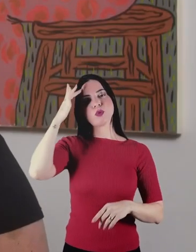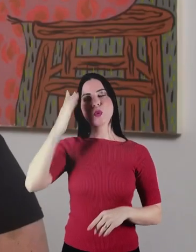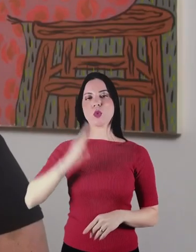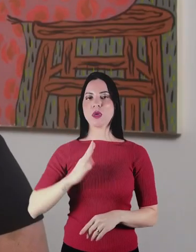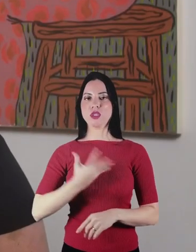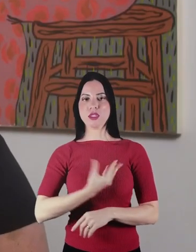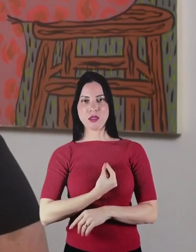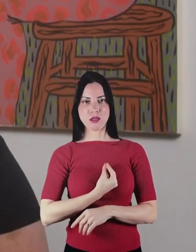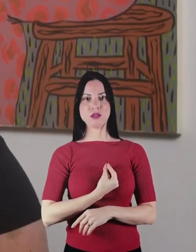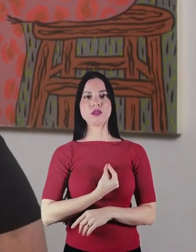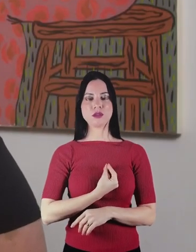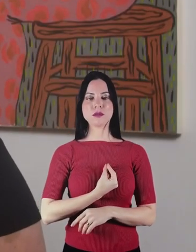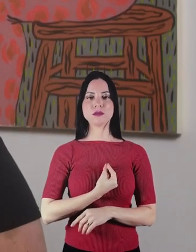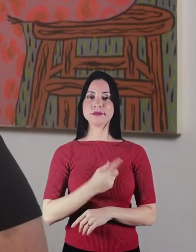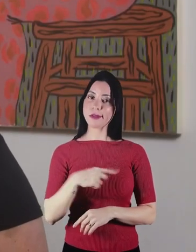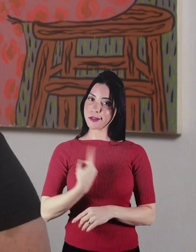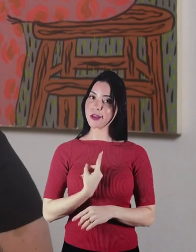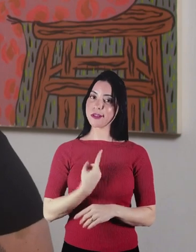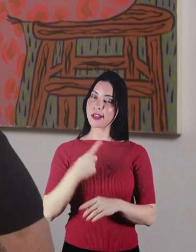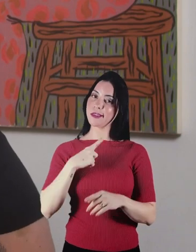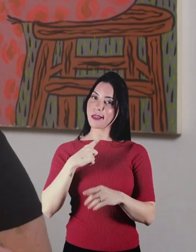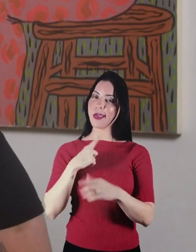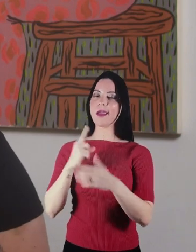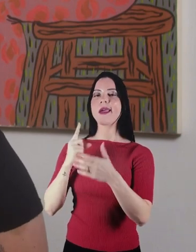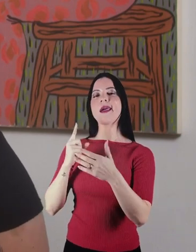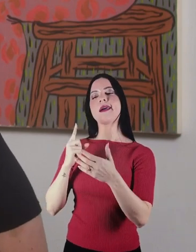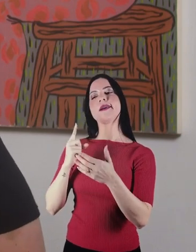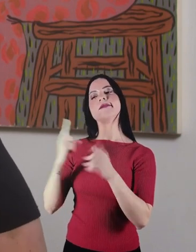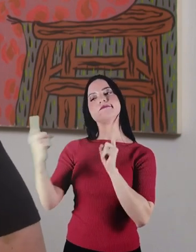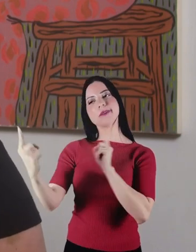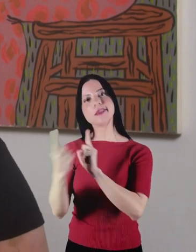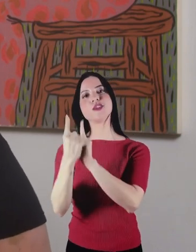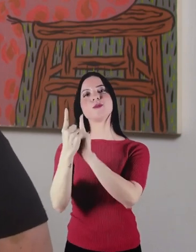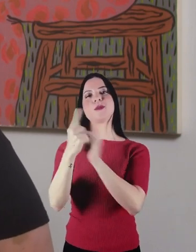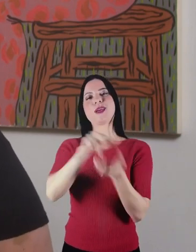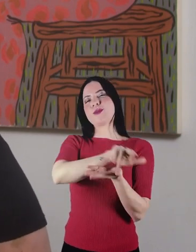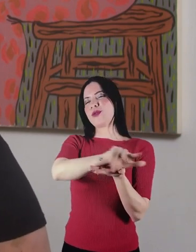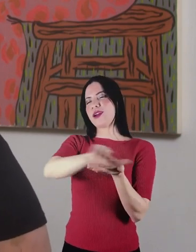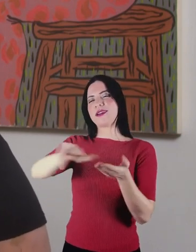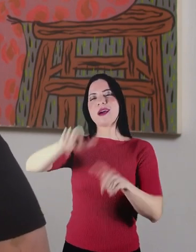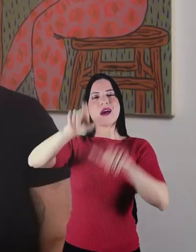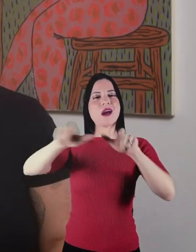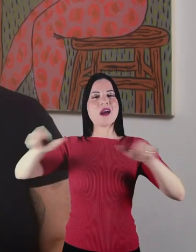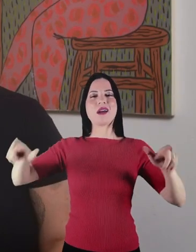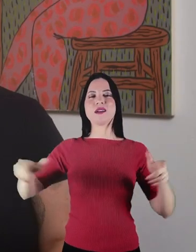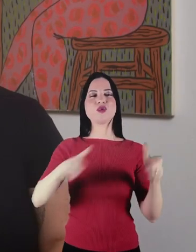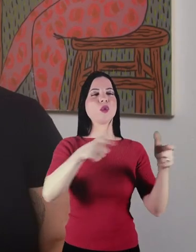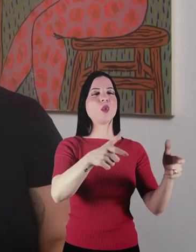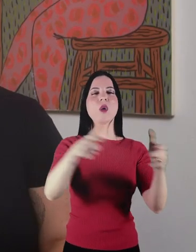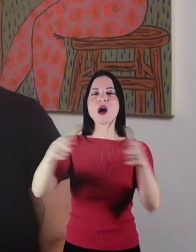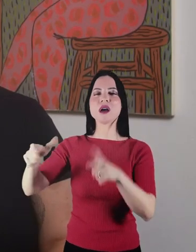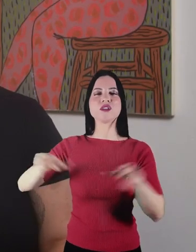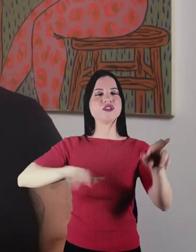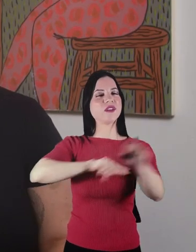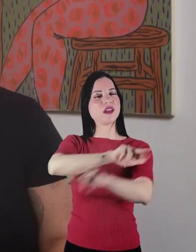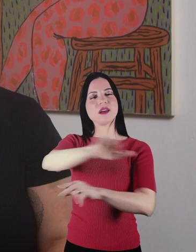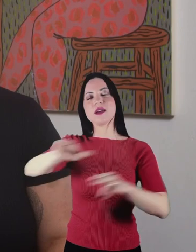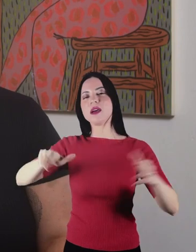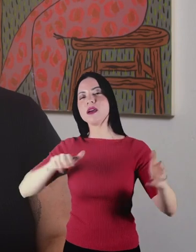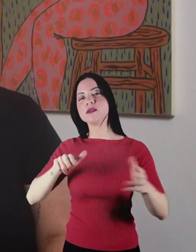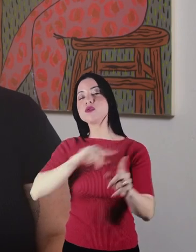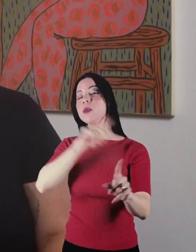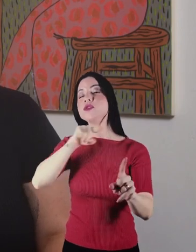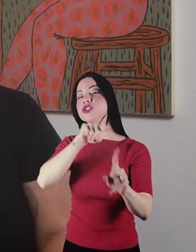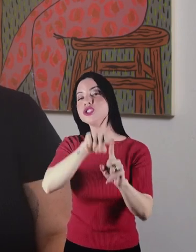gente faz o atendimento de uma pluralidade de pessoas em lugares diferentes, muito no sentido de